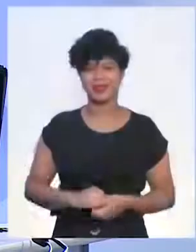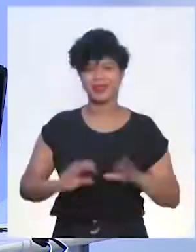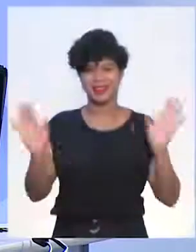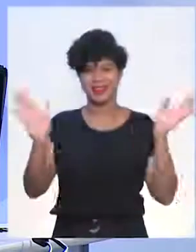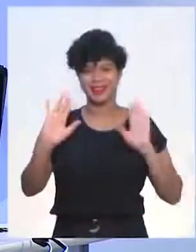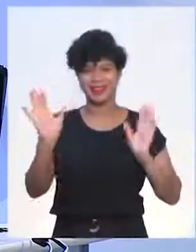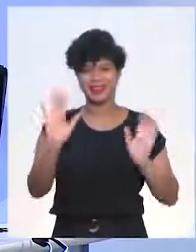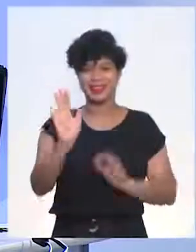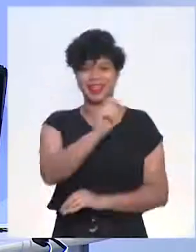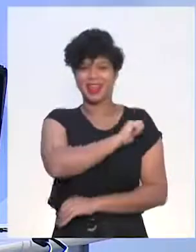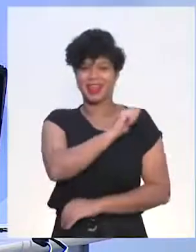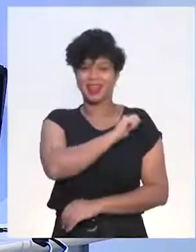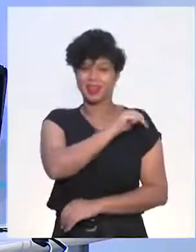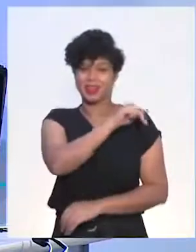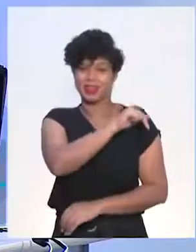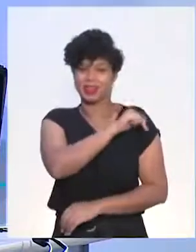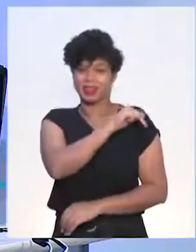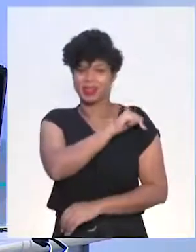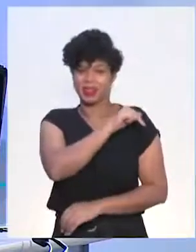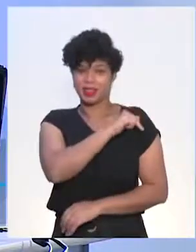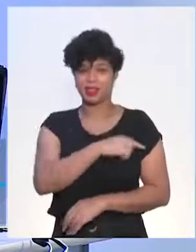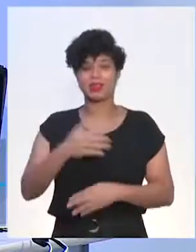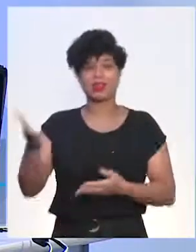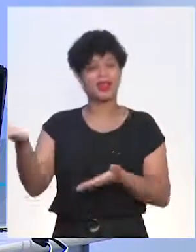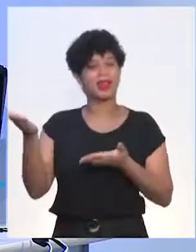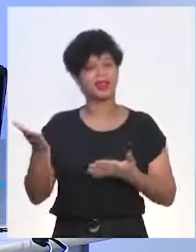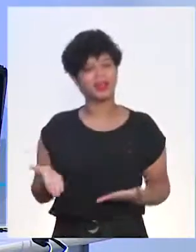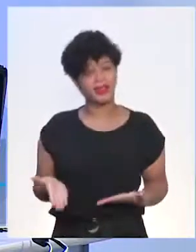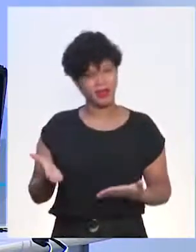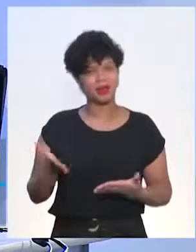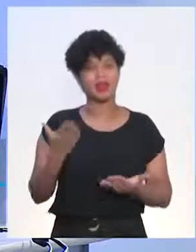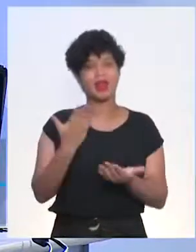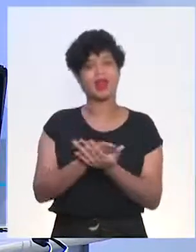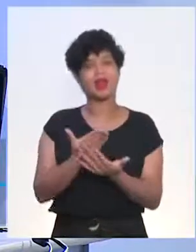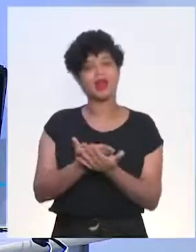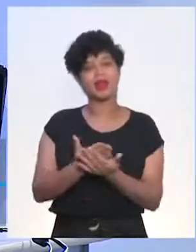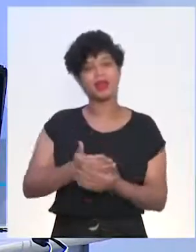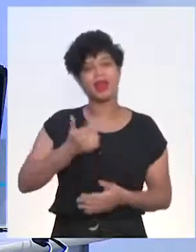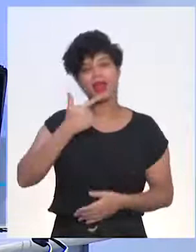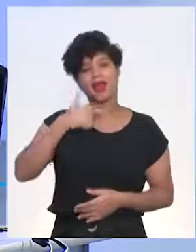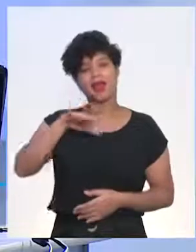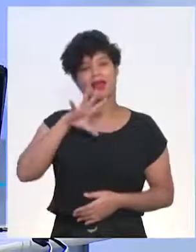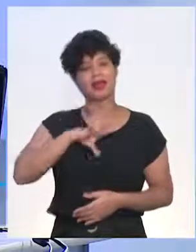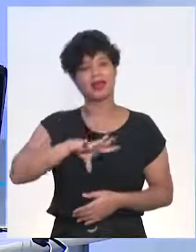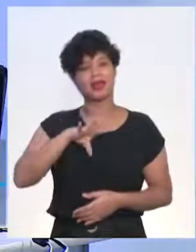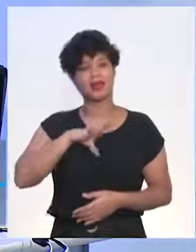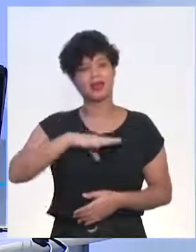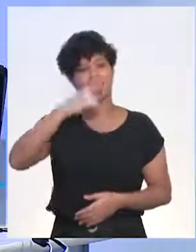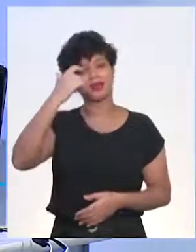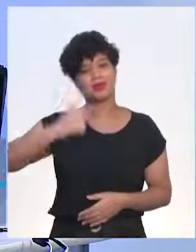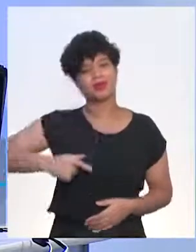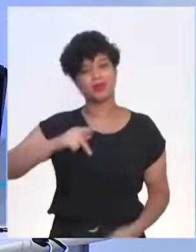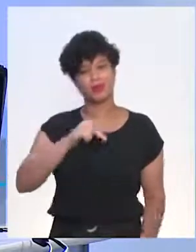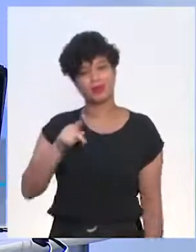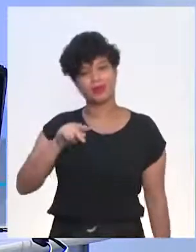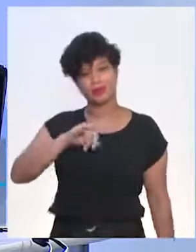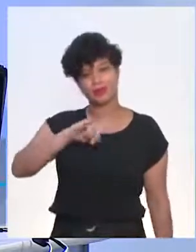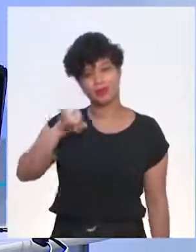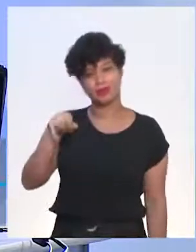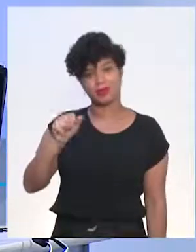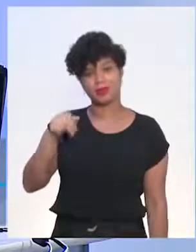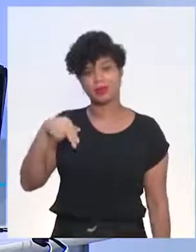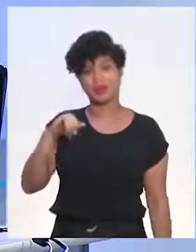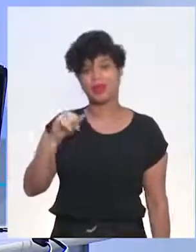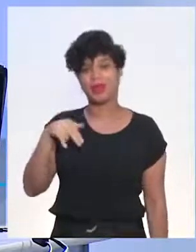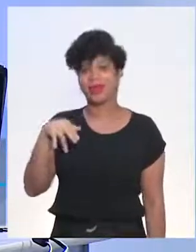Olá, estudantes do 7º ano, sejam bem-vindos a esta aula de língua portuguesa. Eu sou a professora Janaína de História